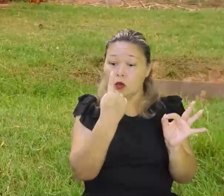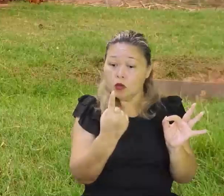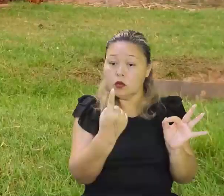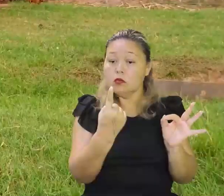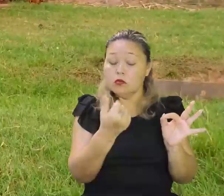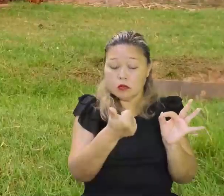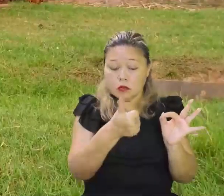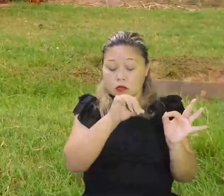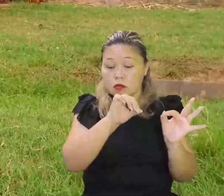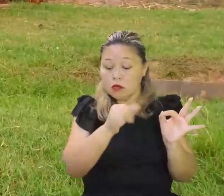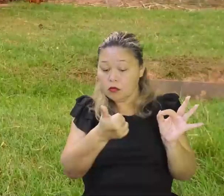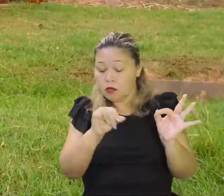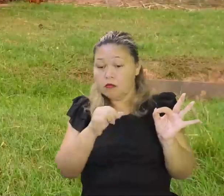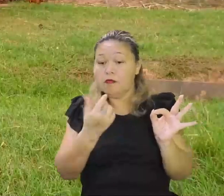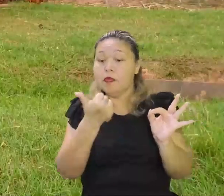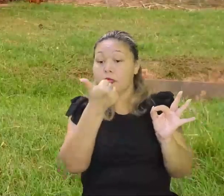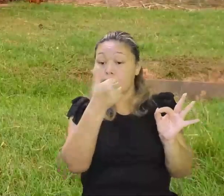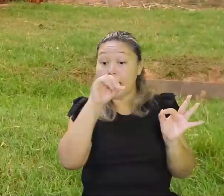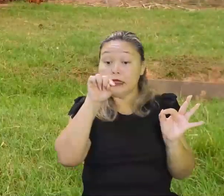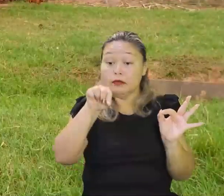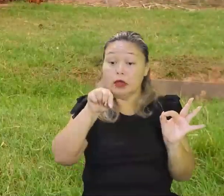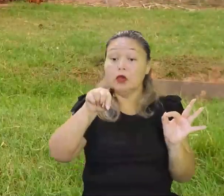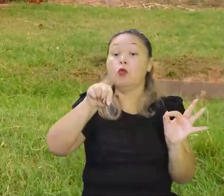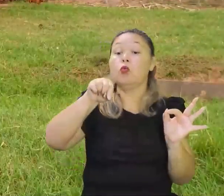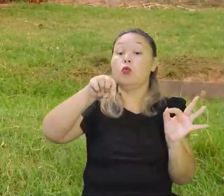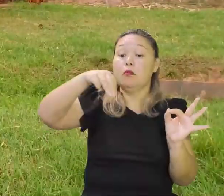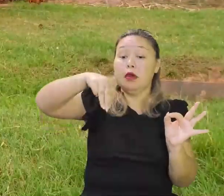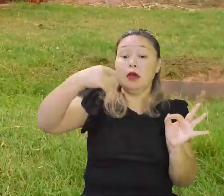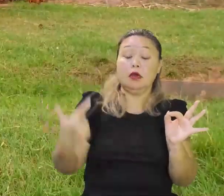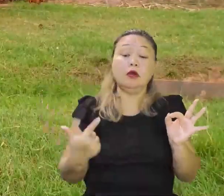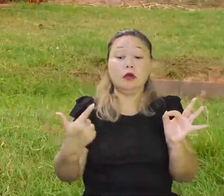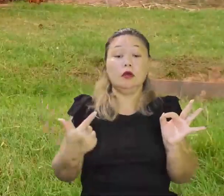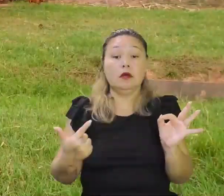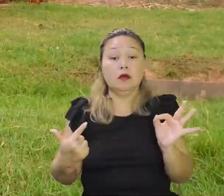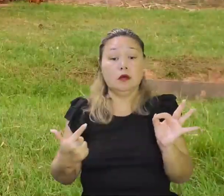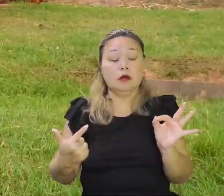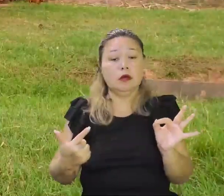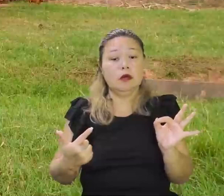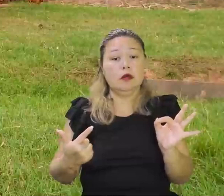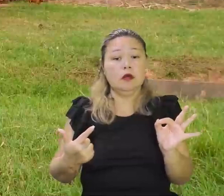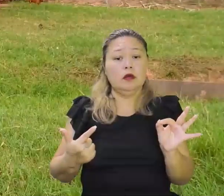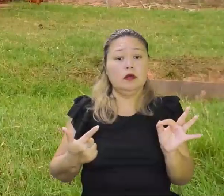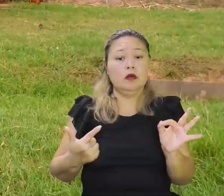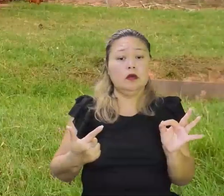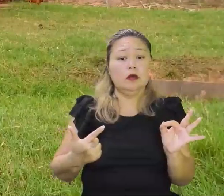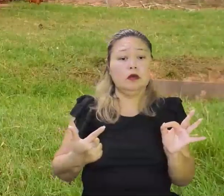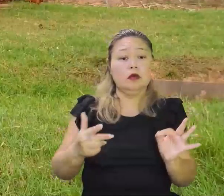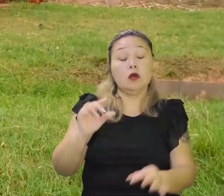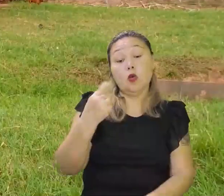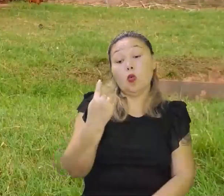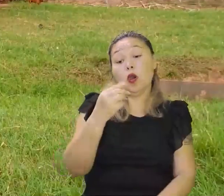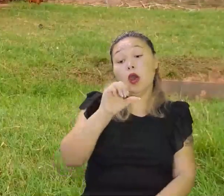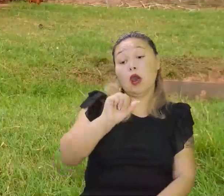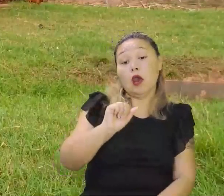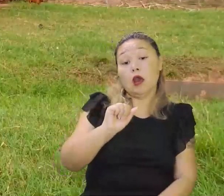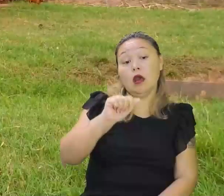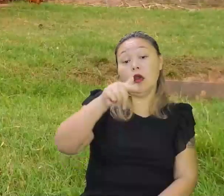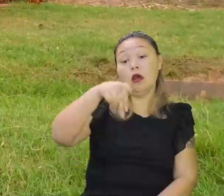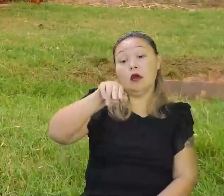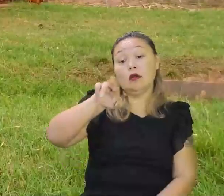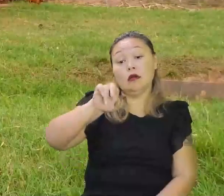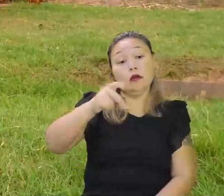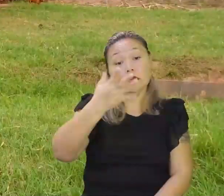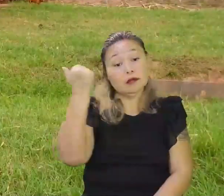100 por 100 vai dar 10 mil metros quadrados. Isso é 1 hectare. E quanto que vale um alqueire?